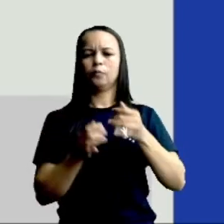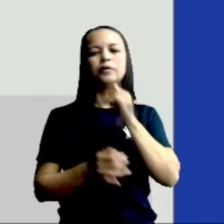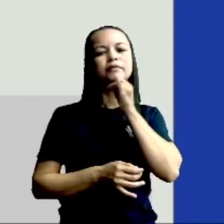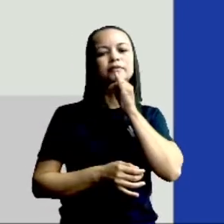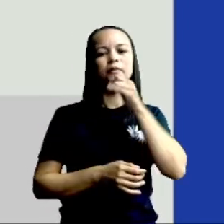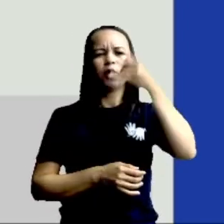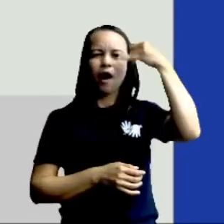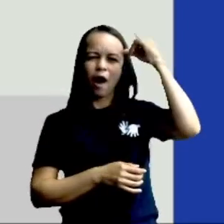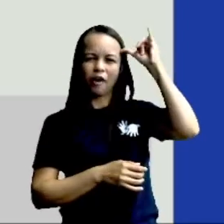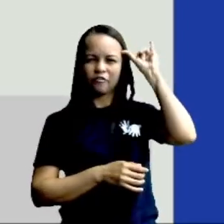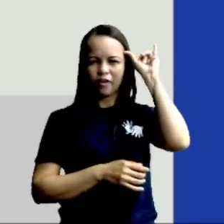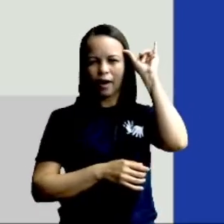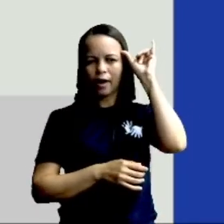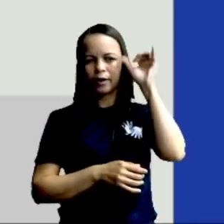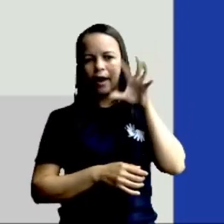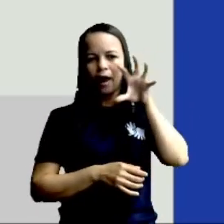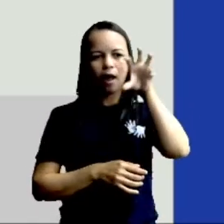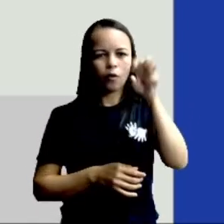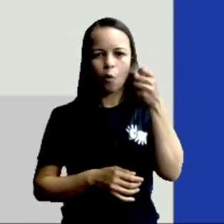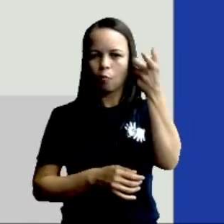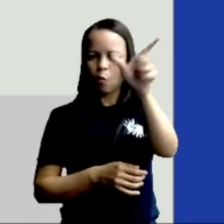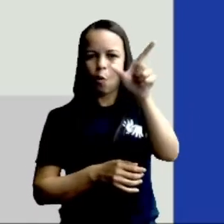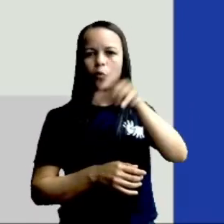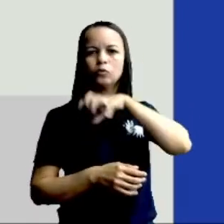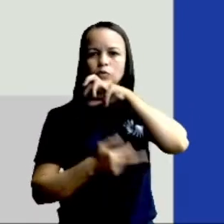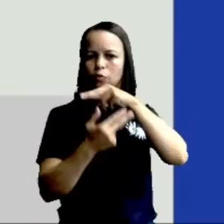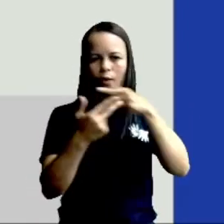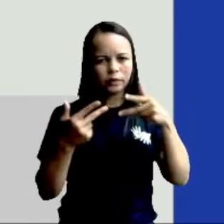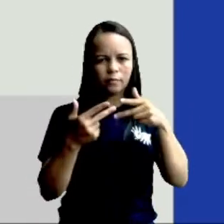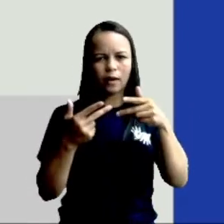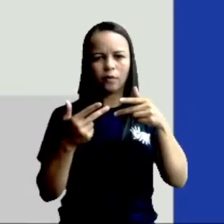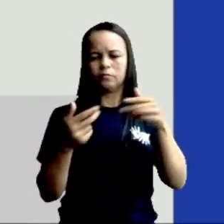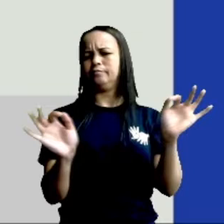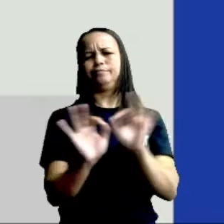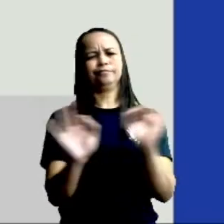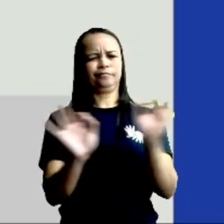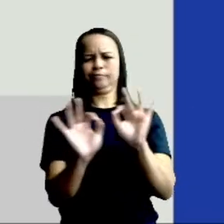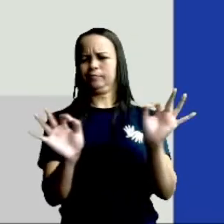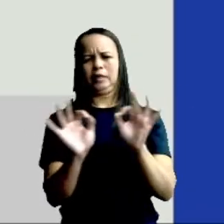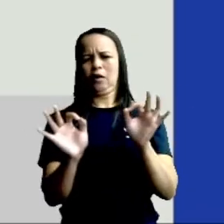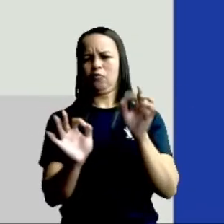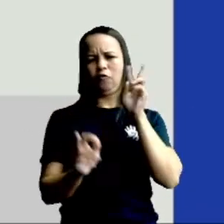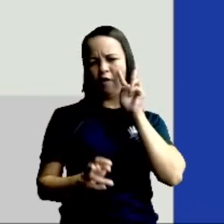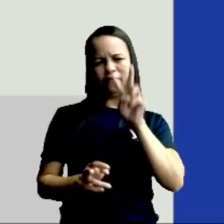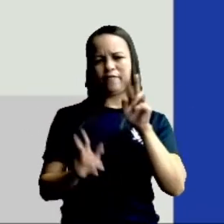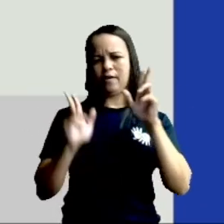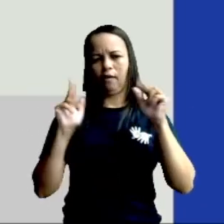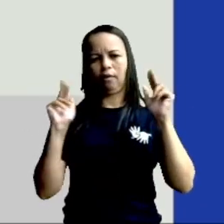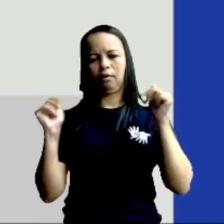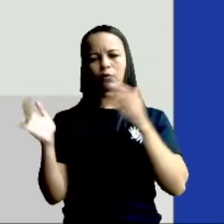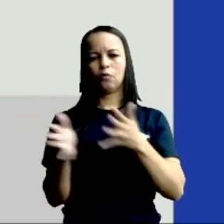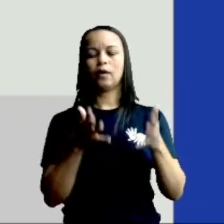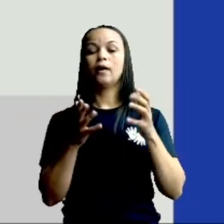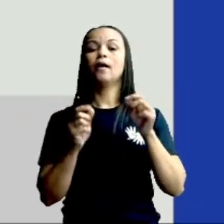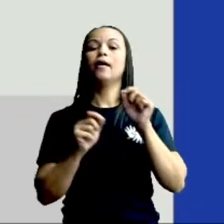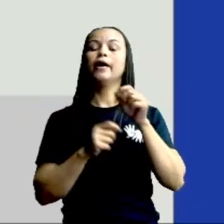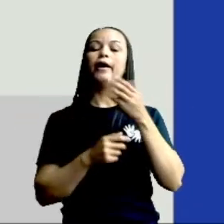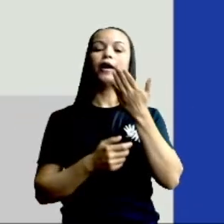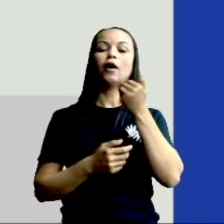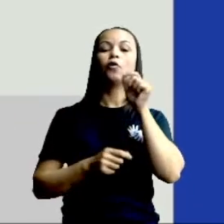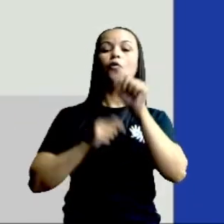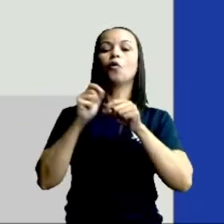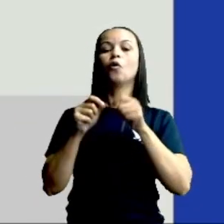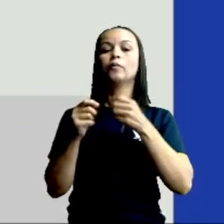vaquinha, você não vai ver uma vaquinha por aí comendo um outro animalzinho de jeito nenhum. Elas são animais